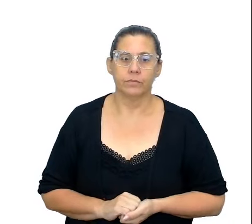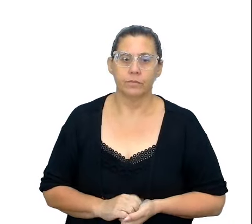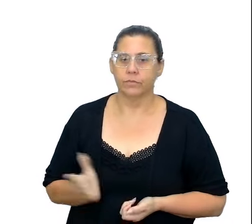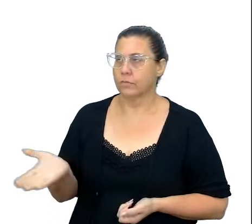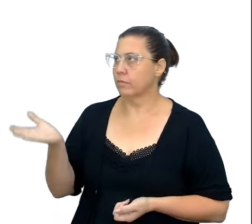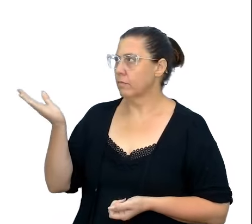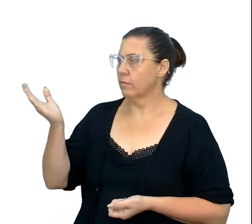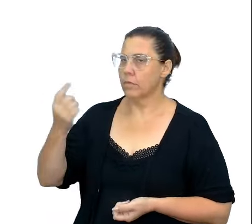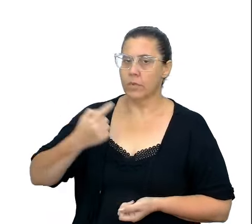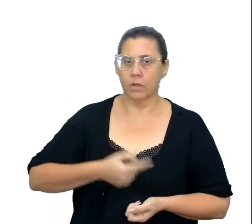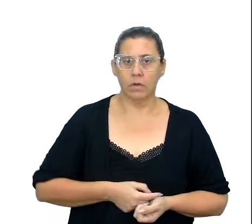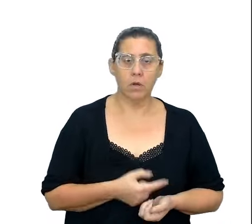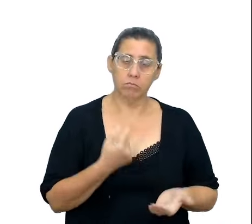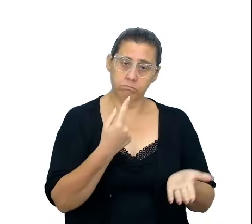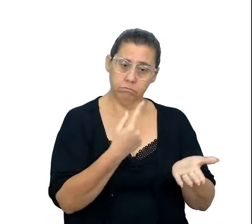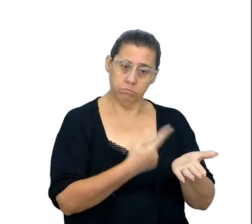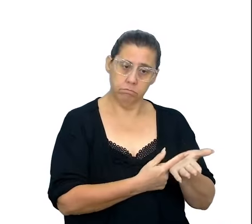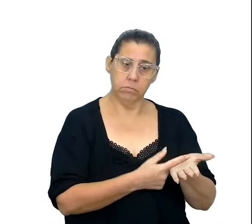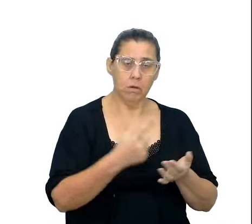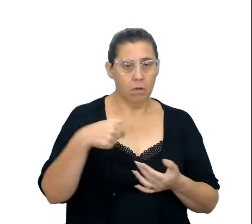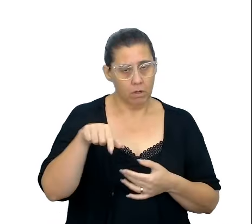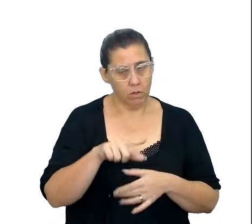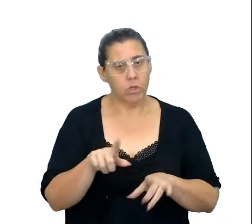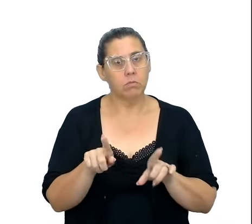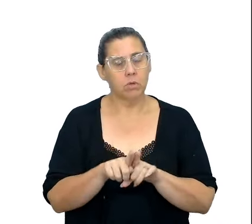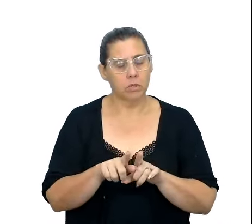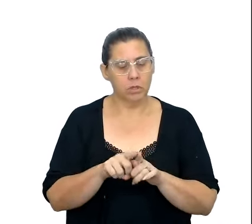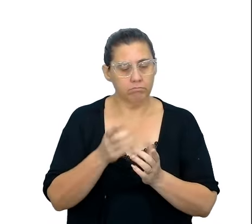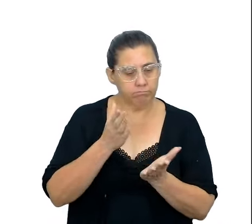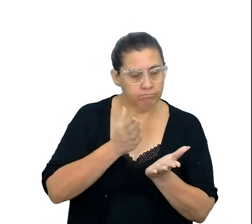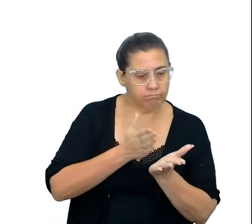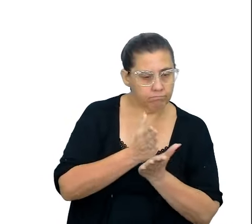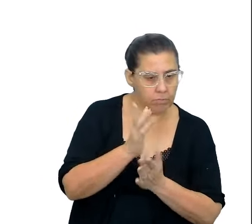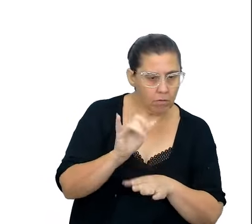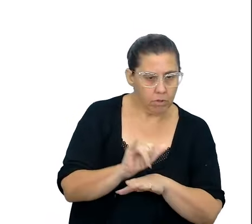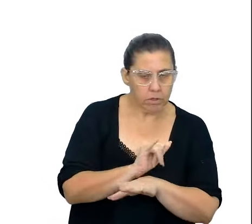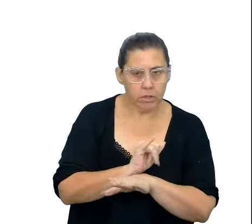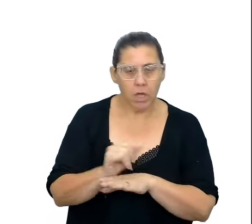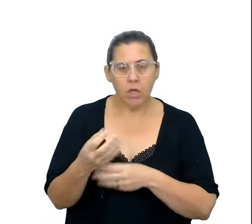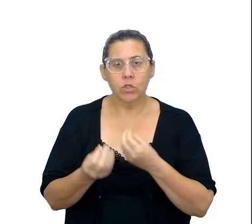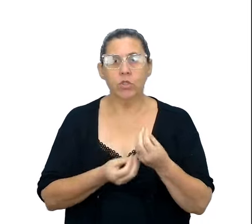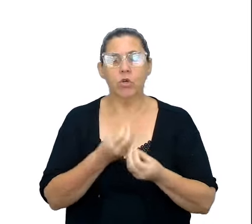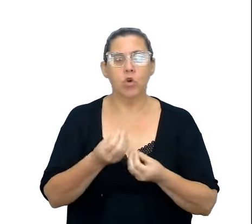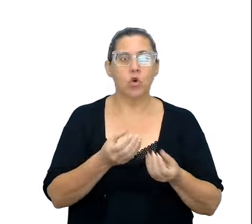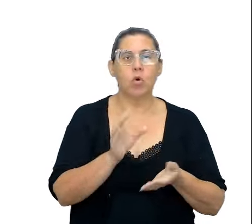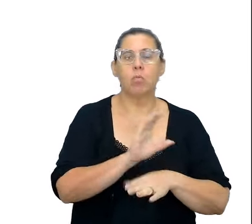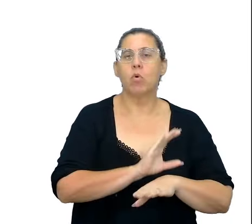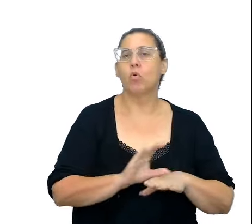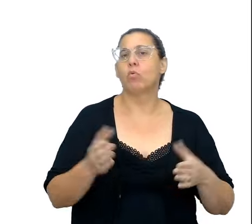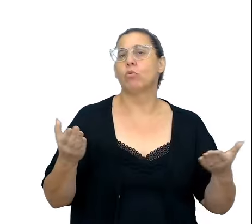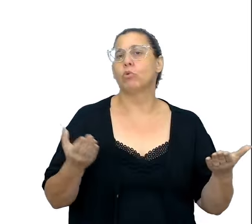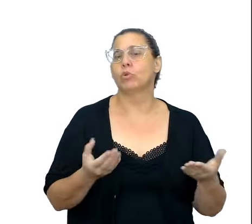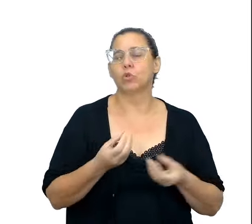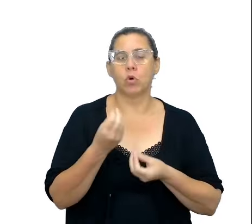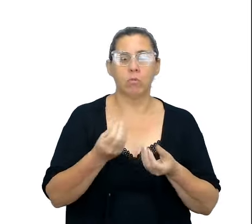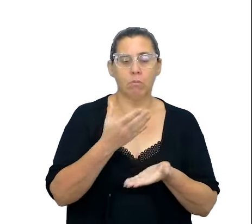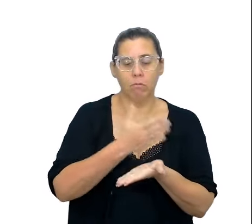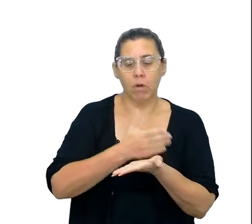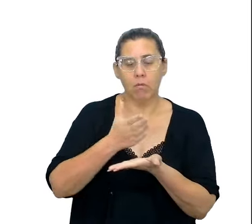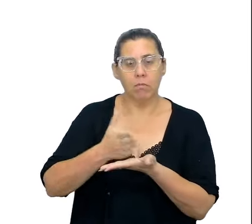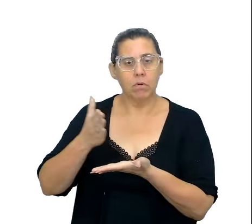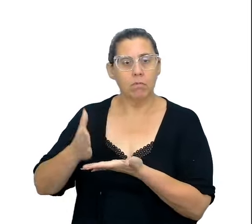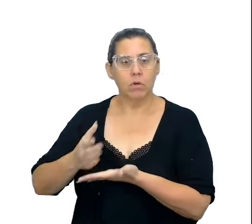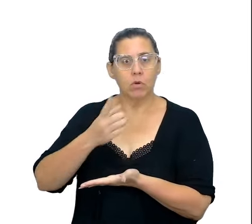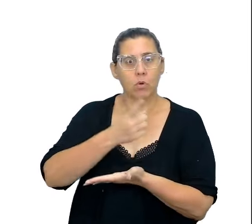Aqui a gente tem a nossa agenda, serve para a gente poder nos orientar, né, para ver como que vai ser a nossa formação, como que ela está dividida. Ela está